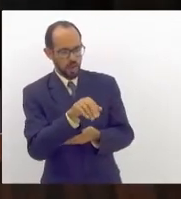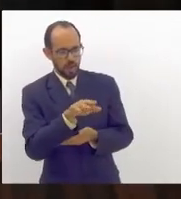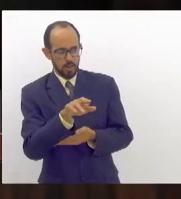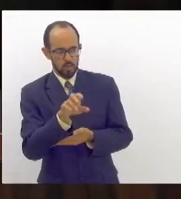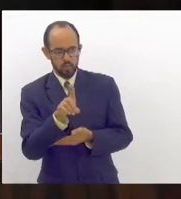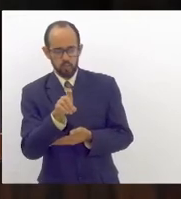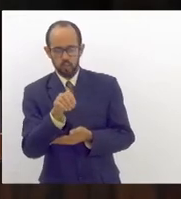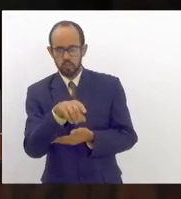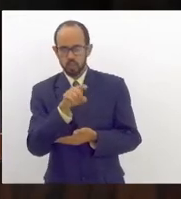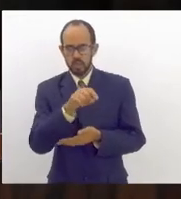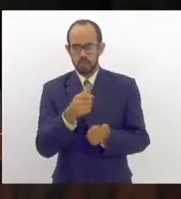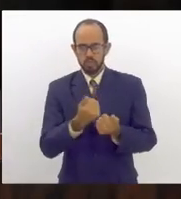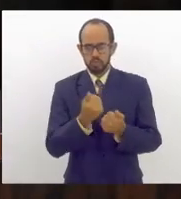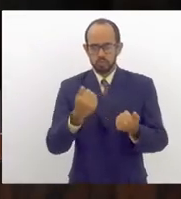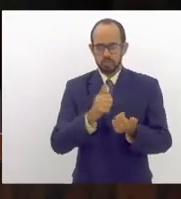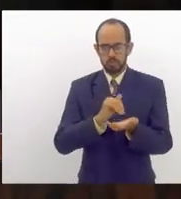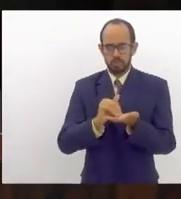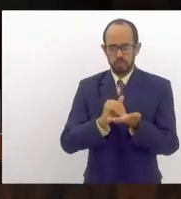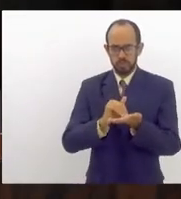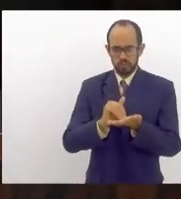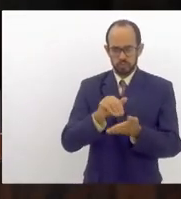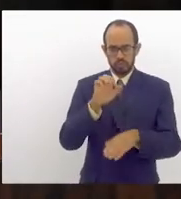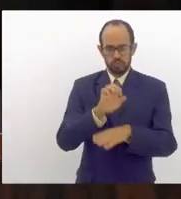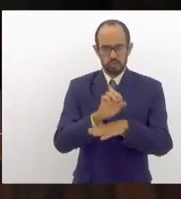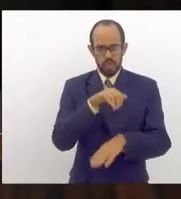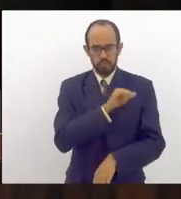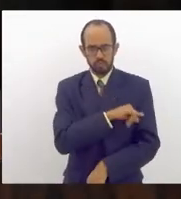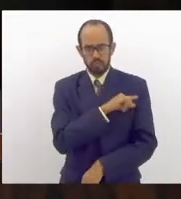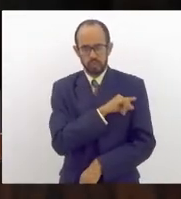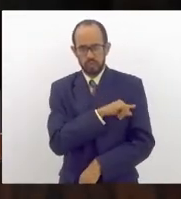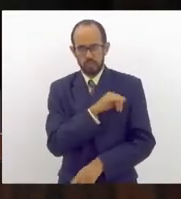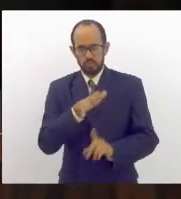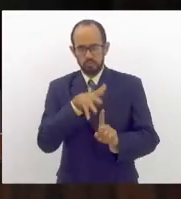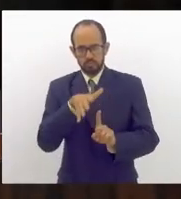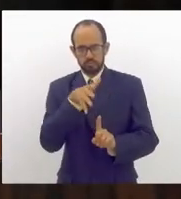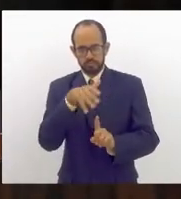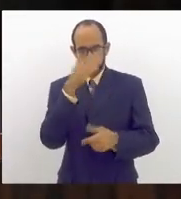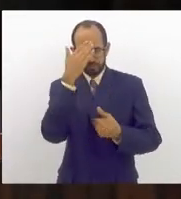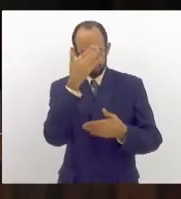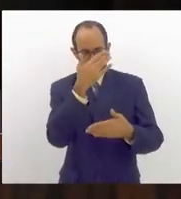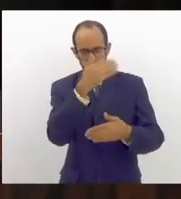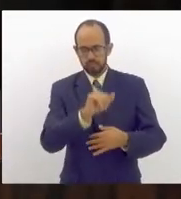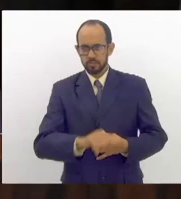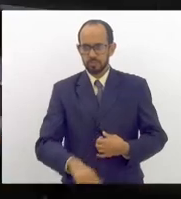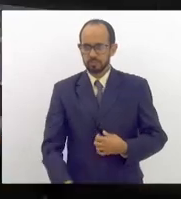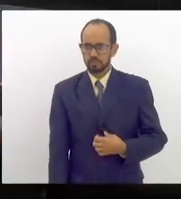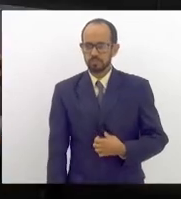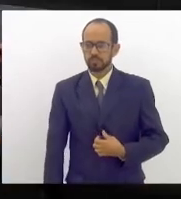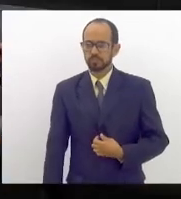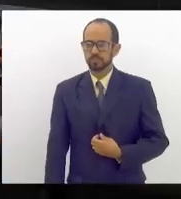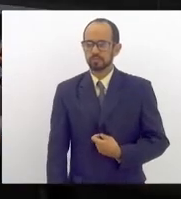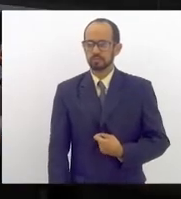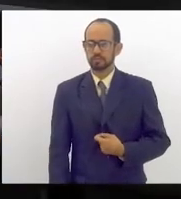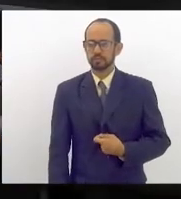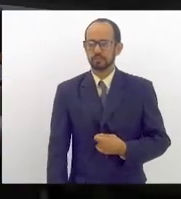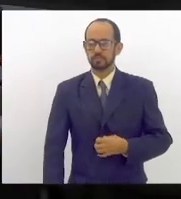regional do trabalho emprego do estado do Rio de Janeiro para fazer o uso da palavra obrigada pela sua presença Eduardo